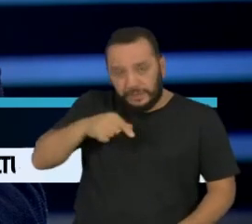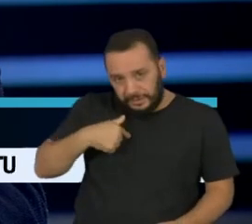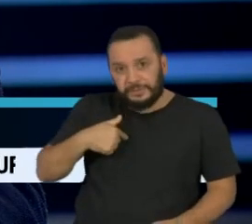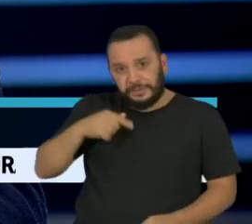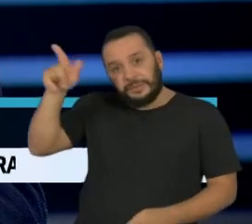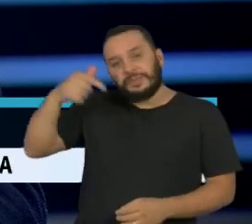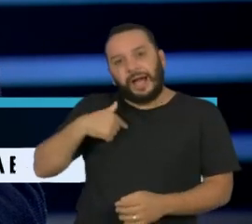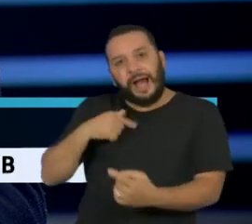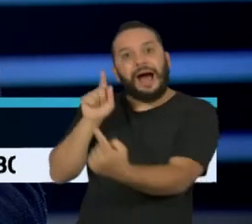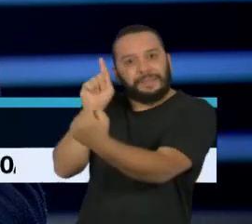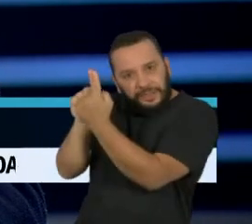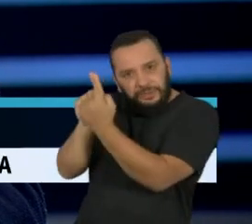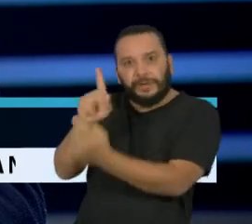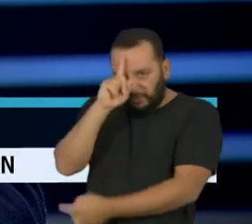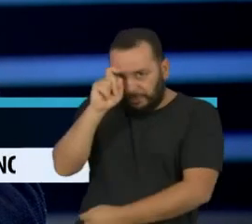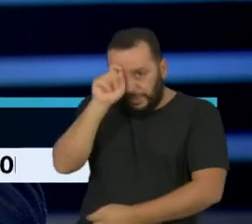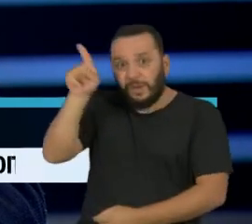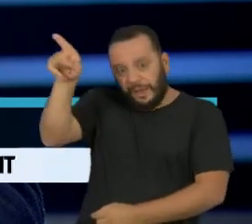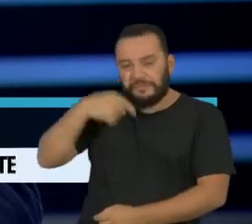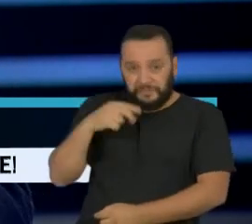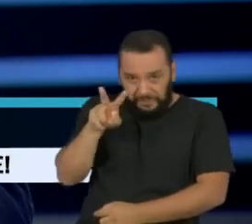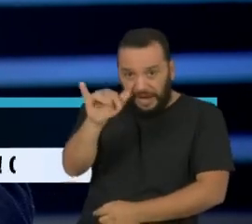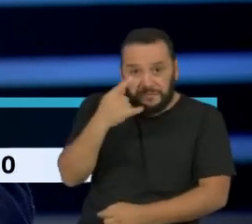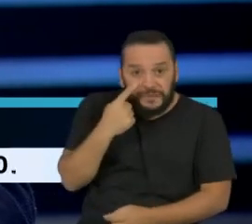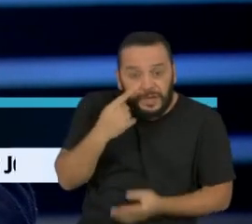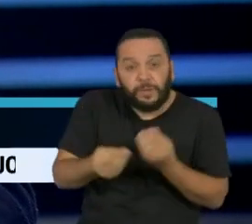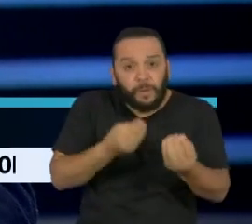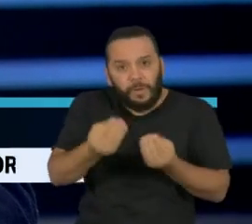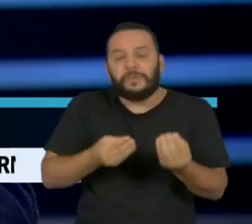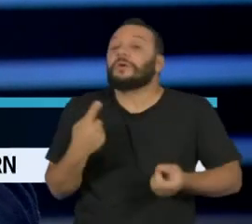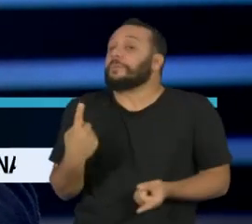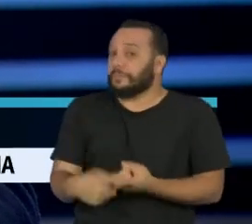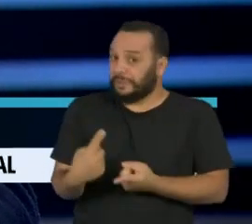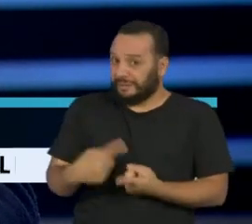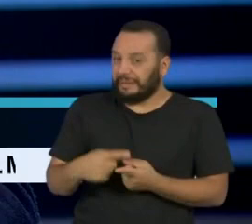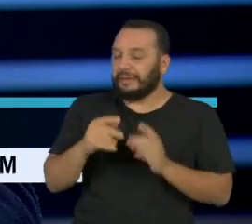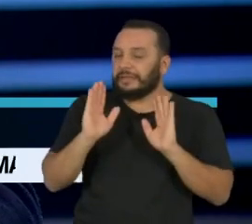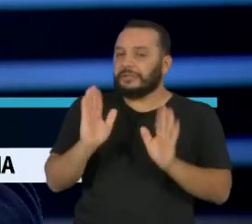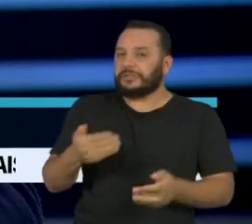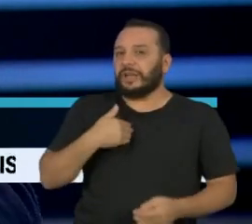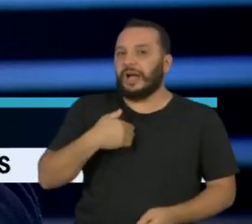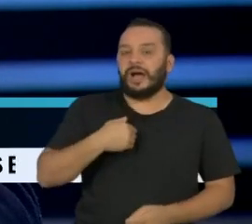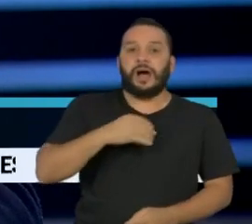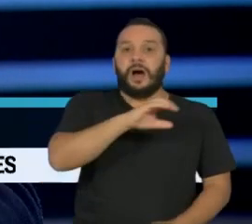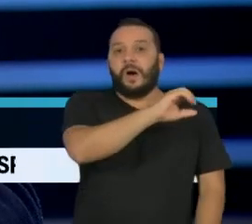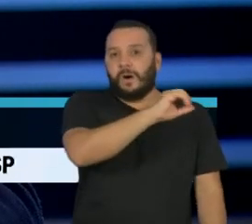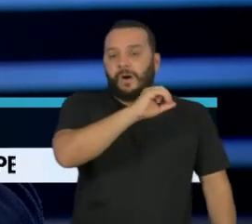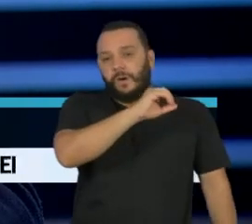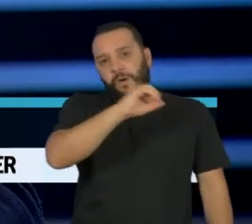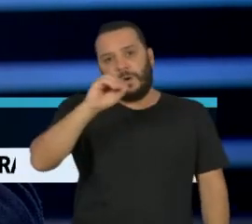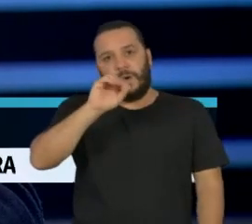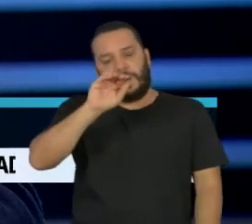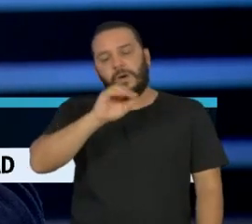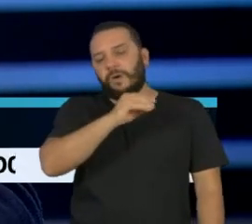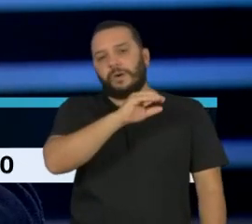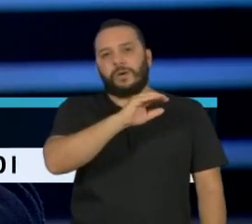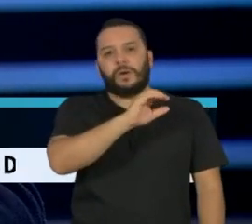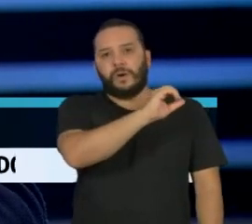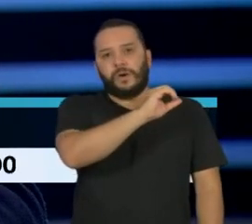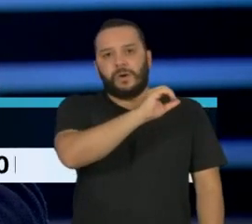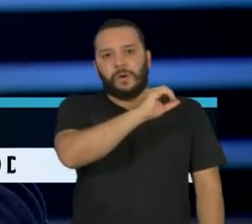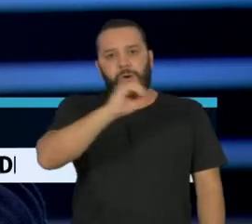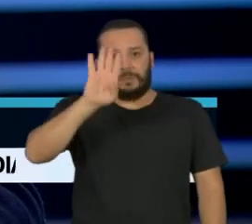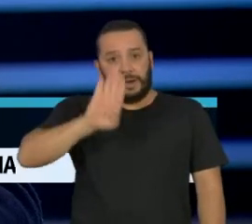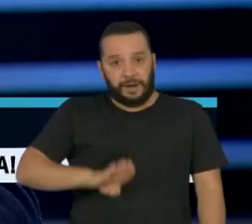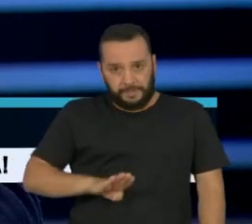Essa vai ser uma questão que vai estar na discussão presidencial, né? Porque vem da gestão Obama. Agora, o candidato, no momento, com maior viabilidade é o Biden, porque tem